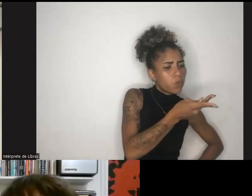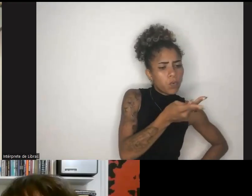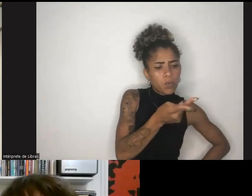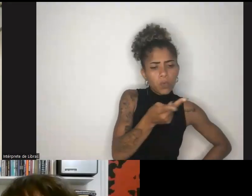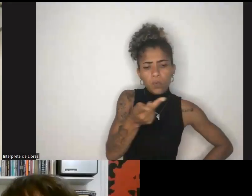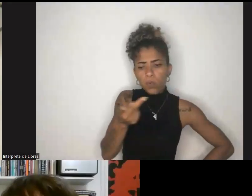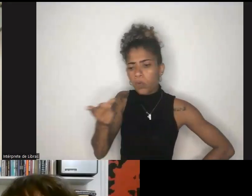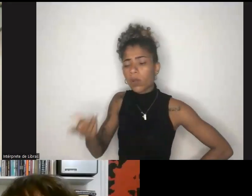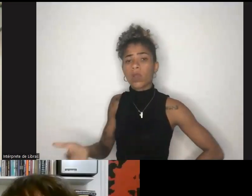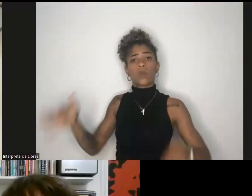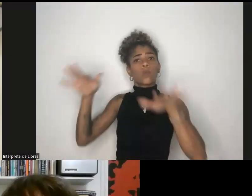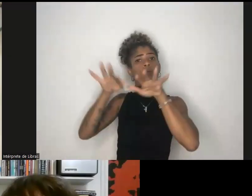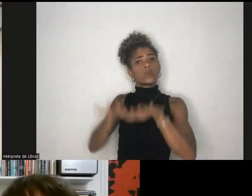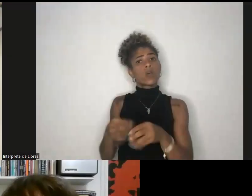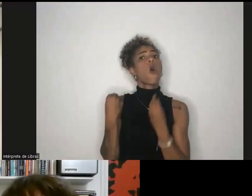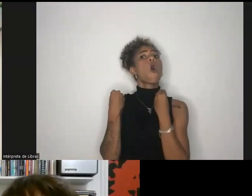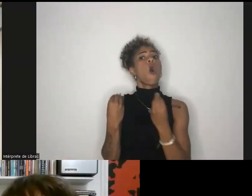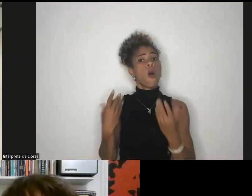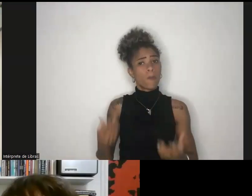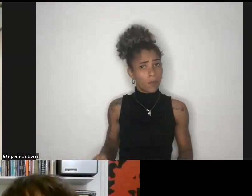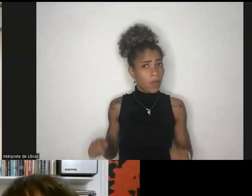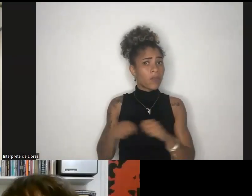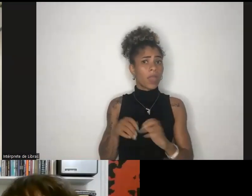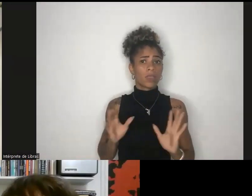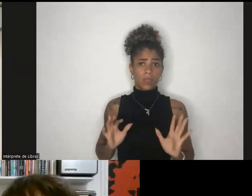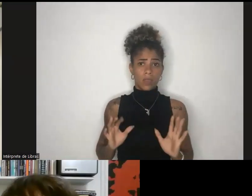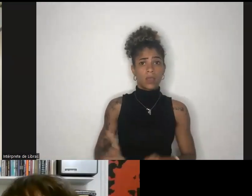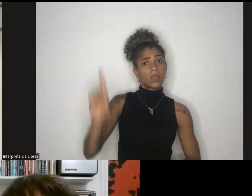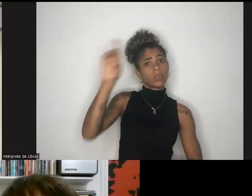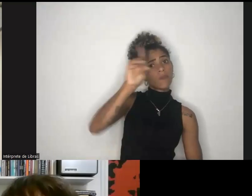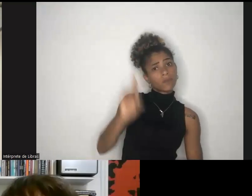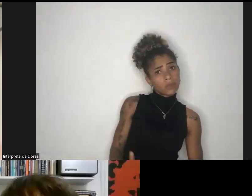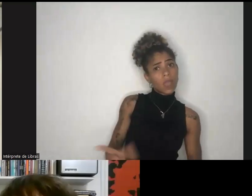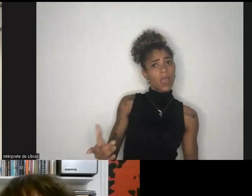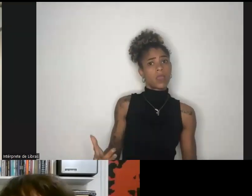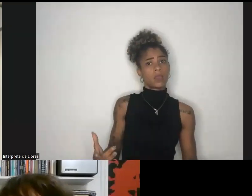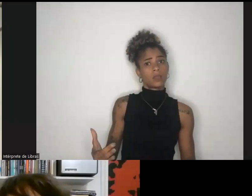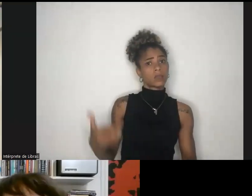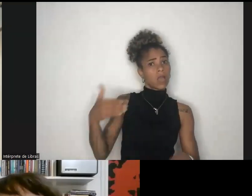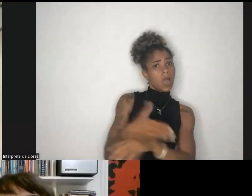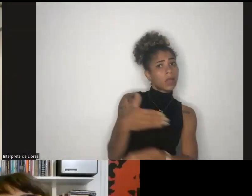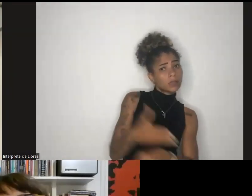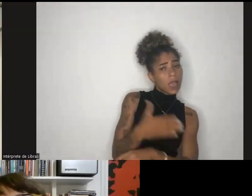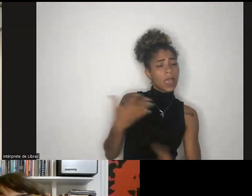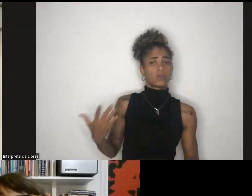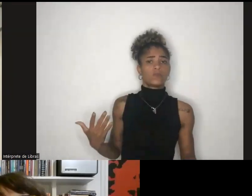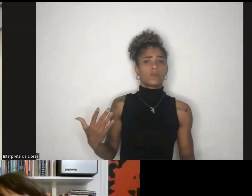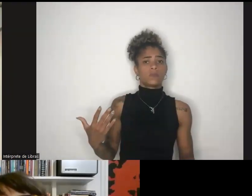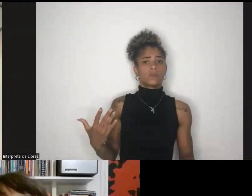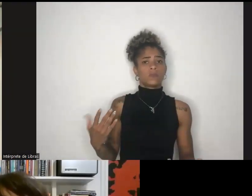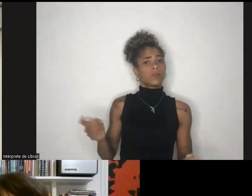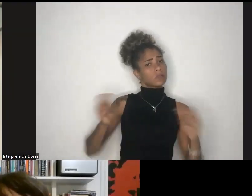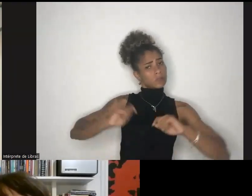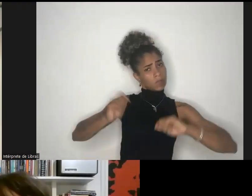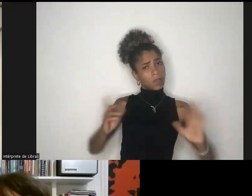como que ela é feita é deficiente acesso fluxo de necessidades